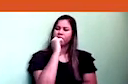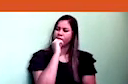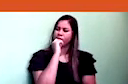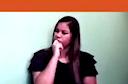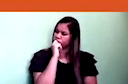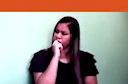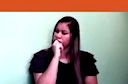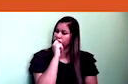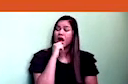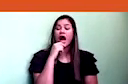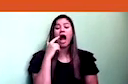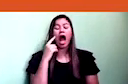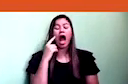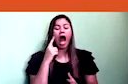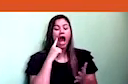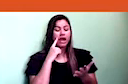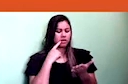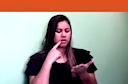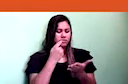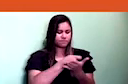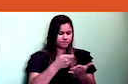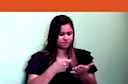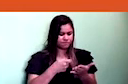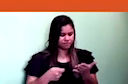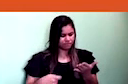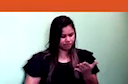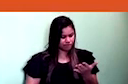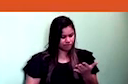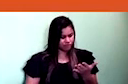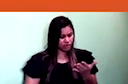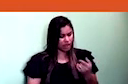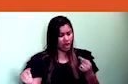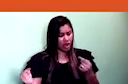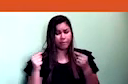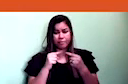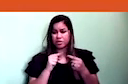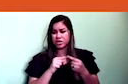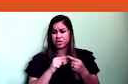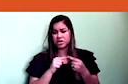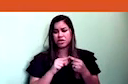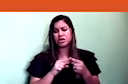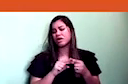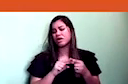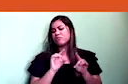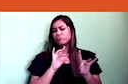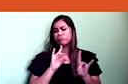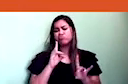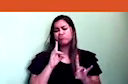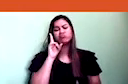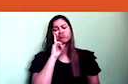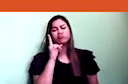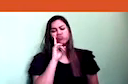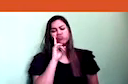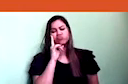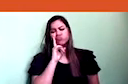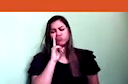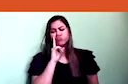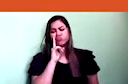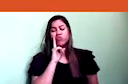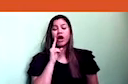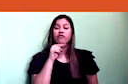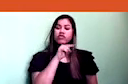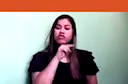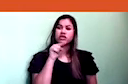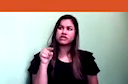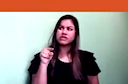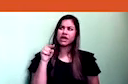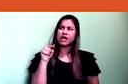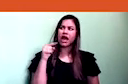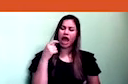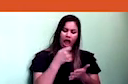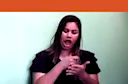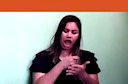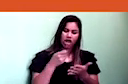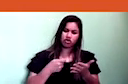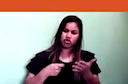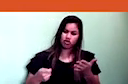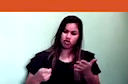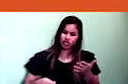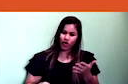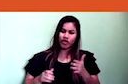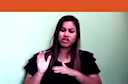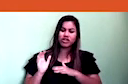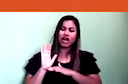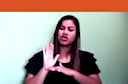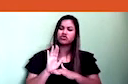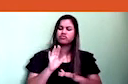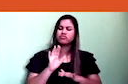não está fazendo isso no automático, diariamente. Então, quando você anota ao final do dia, tem como você chegar numa